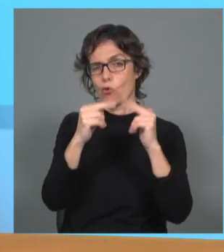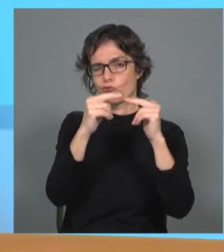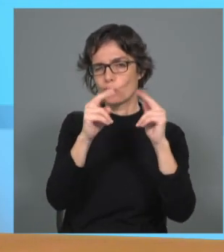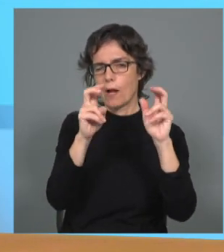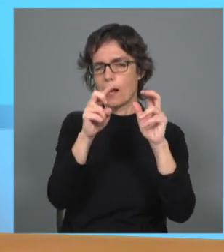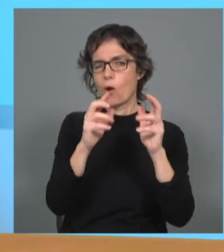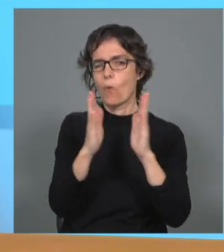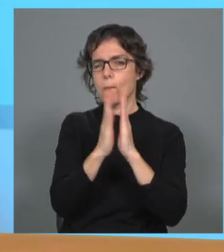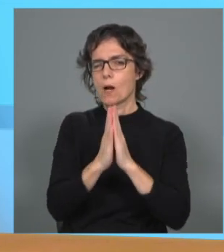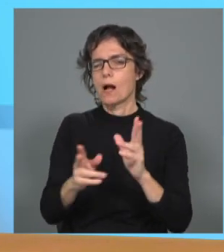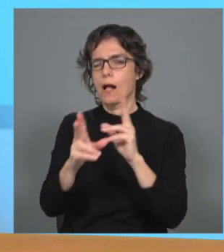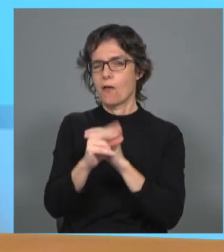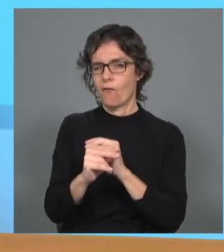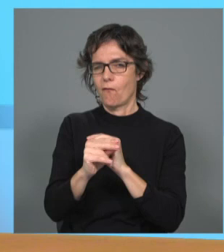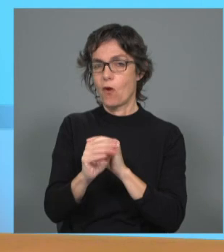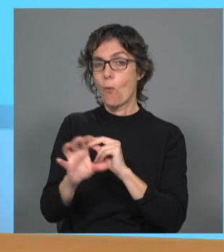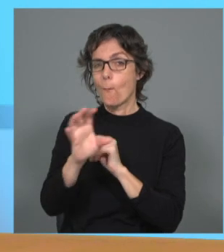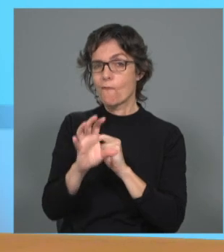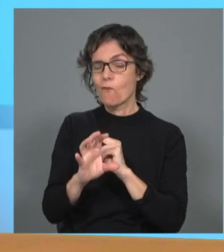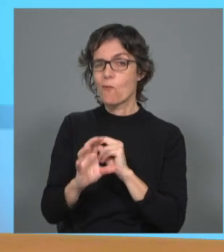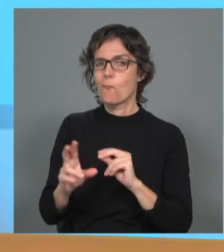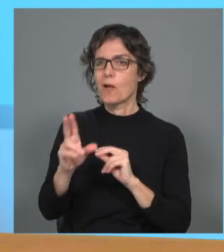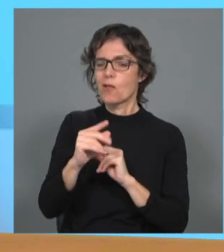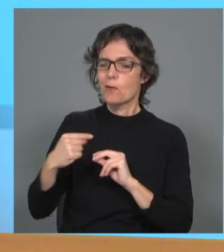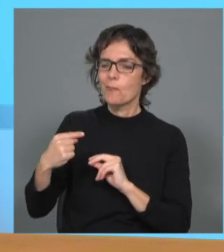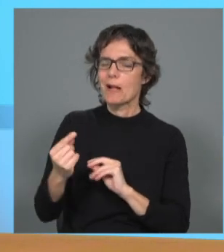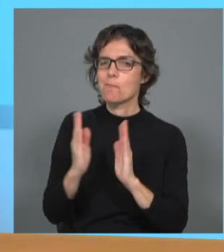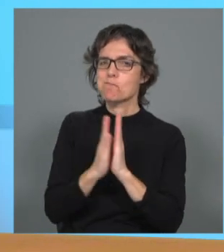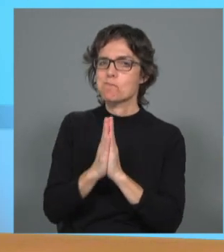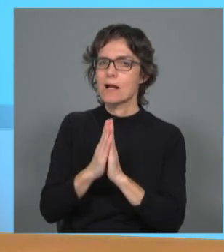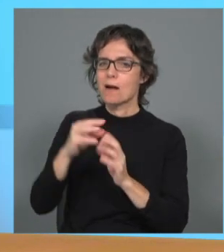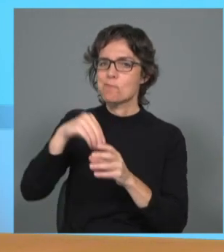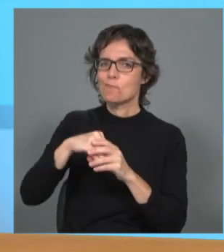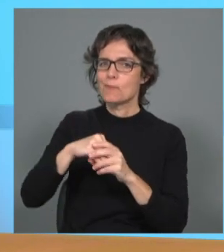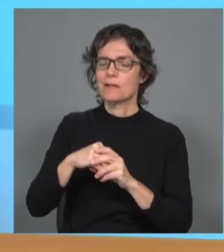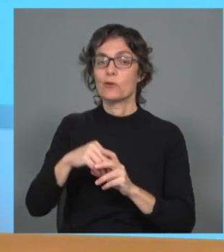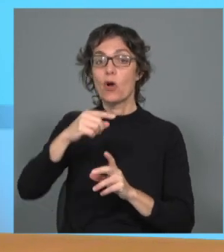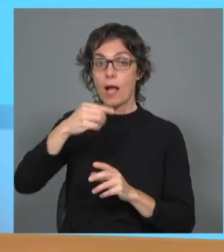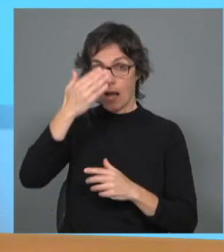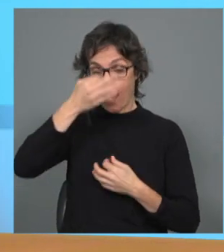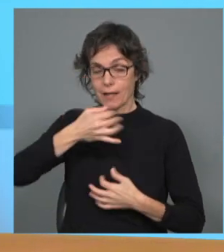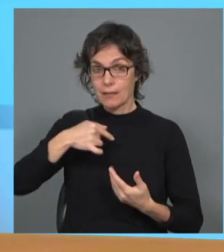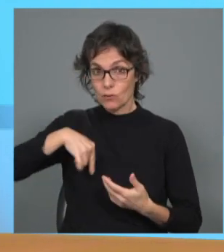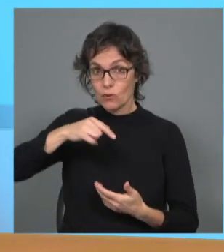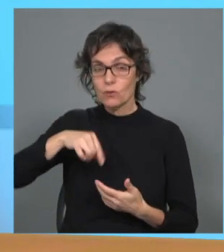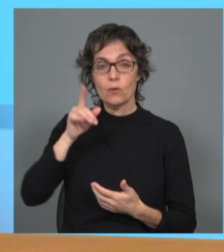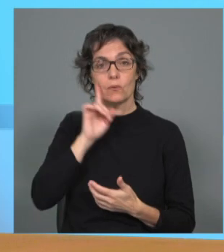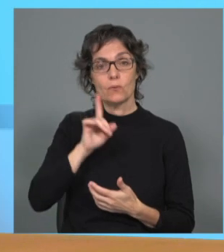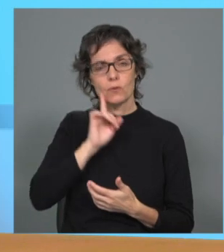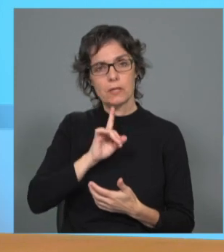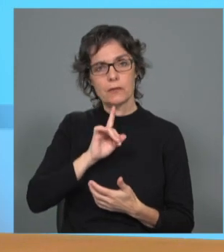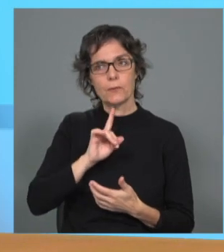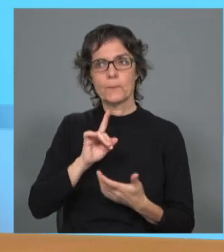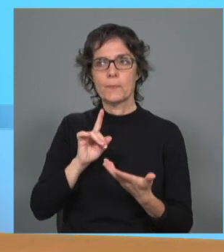acredito profundamente que nós, mulheres, pelos dons que recebemos no feminino, podemos ser, de